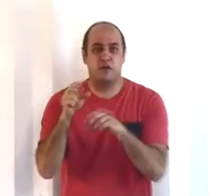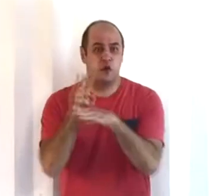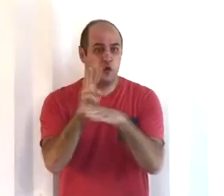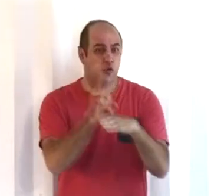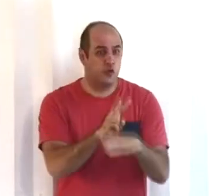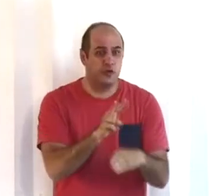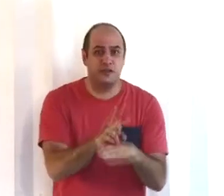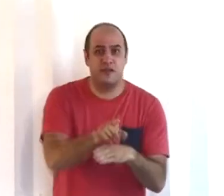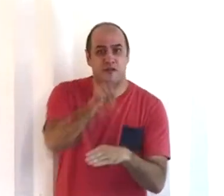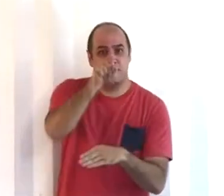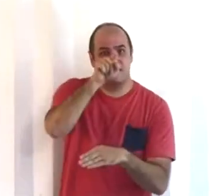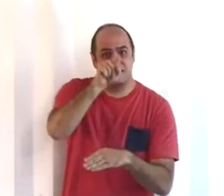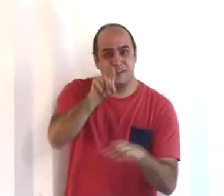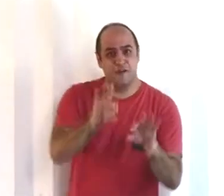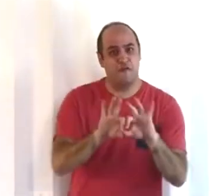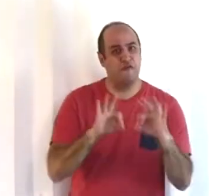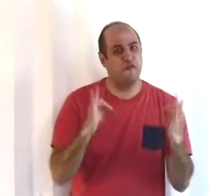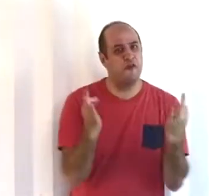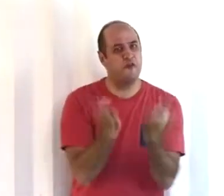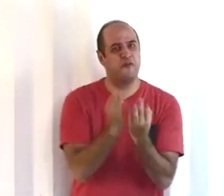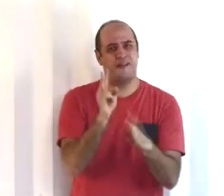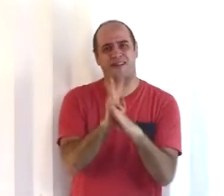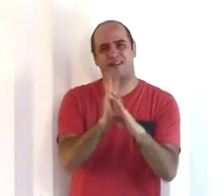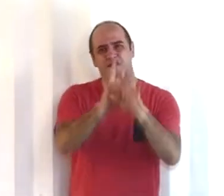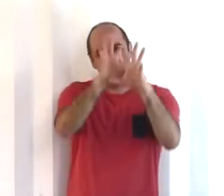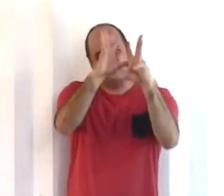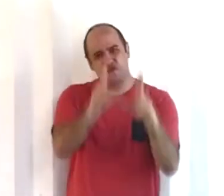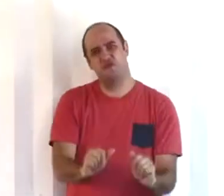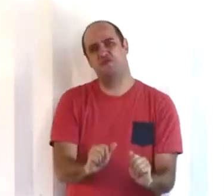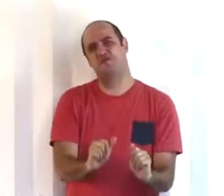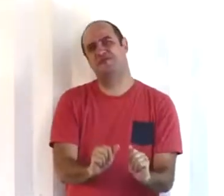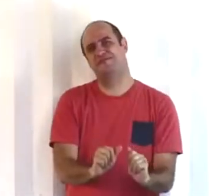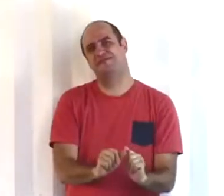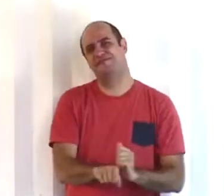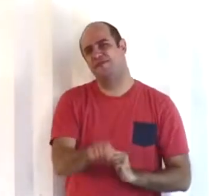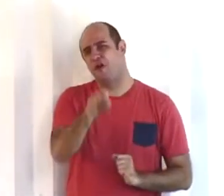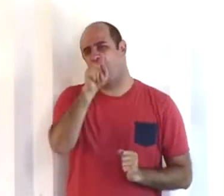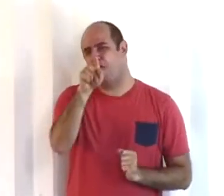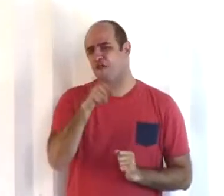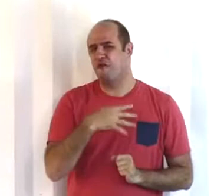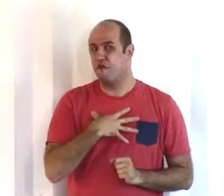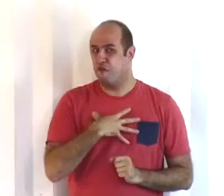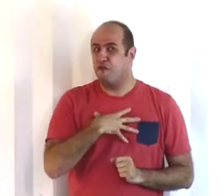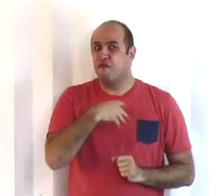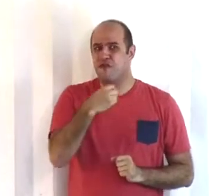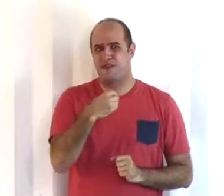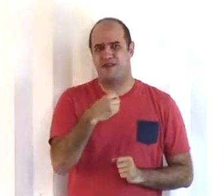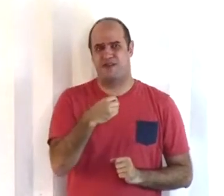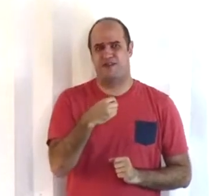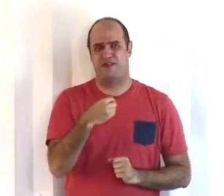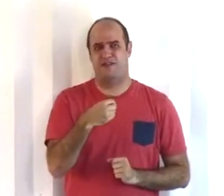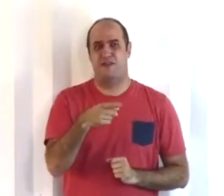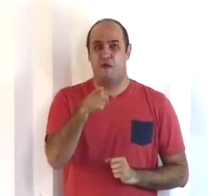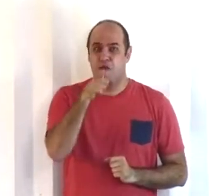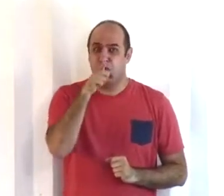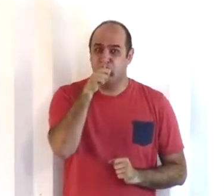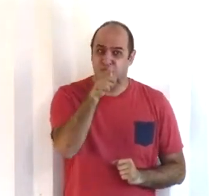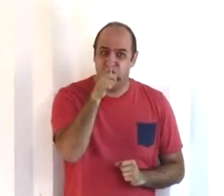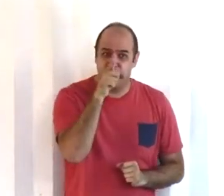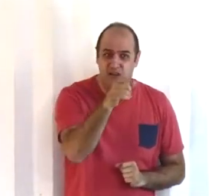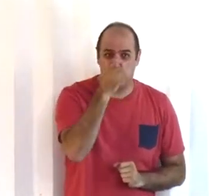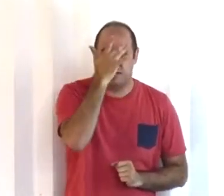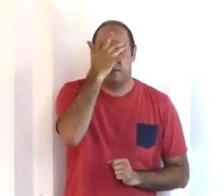da sua criação como um todo. E você, como um filhinho, uma filha do pacto, você como alguém que